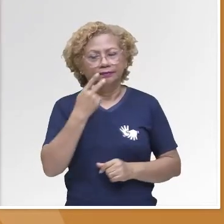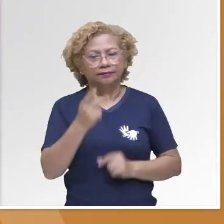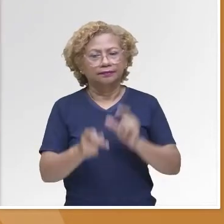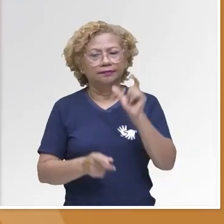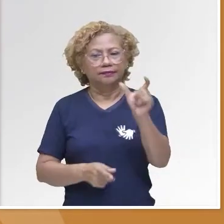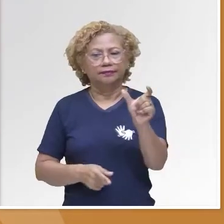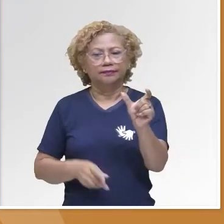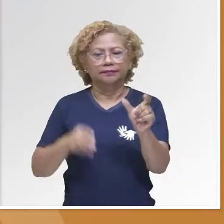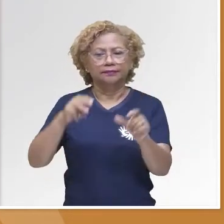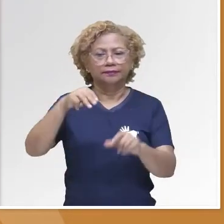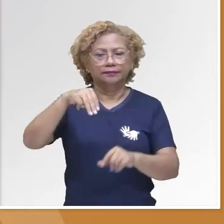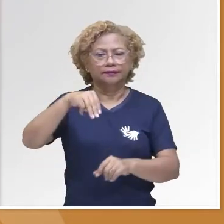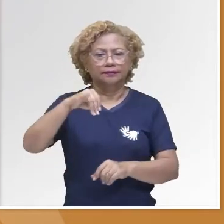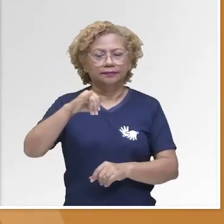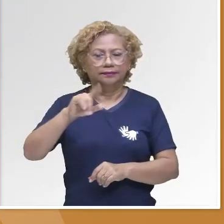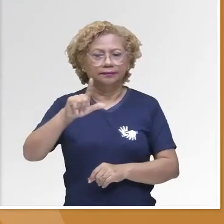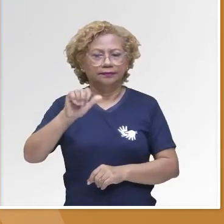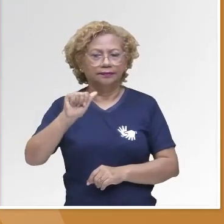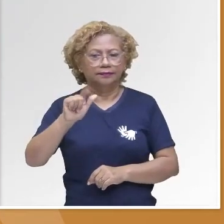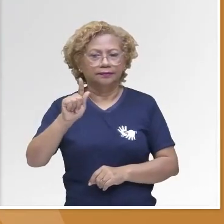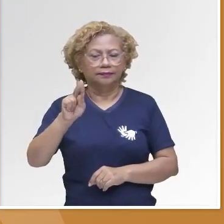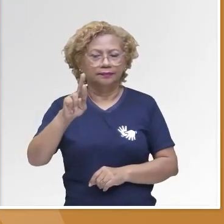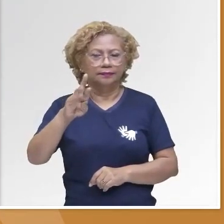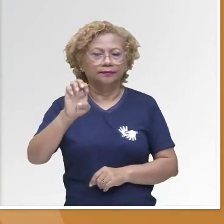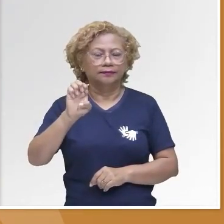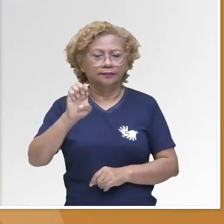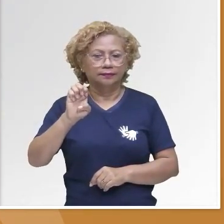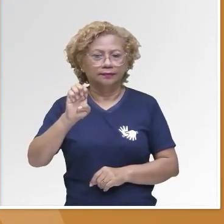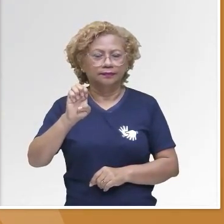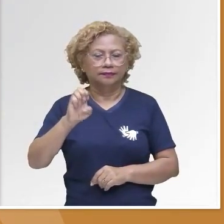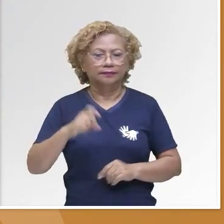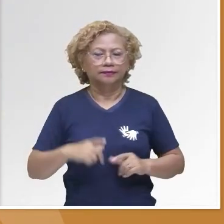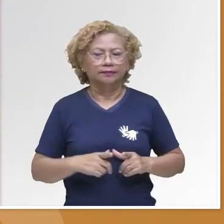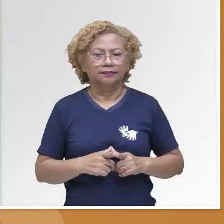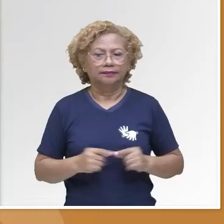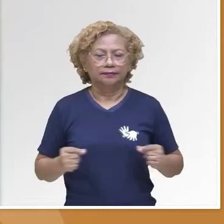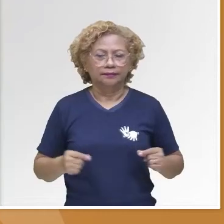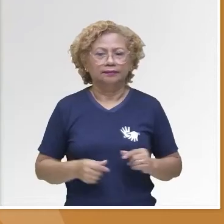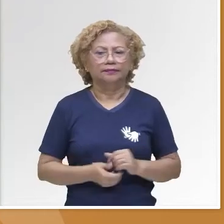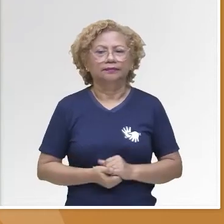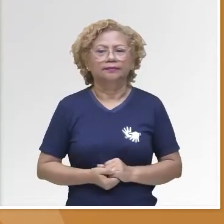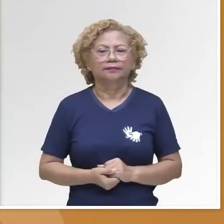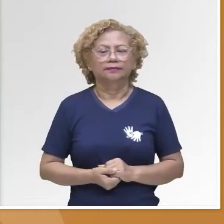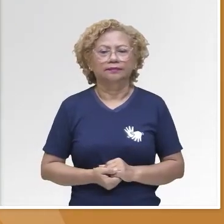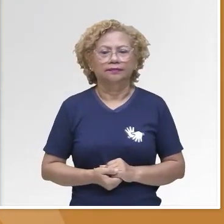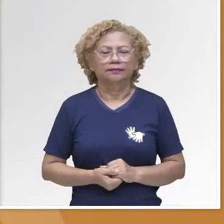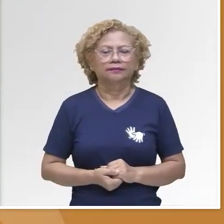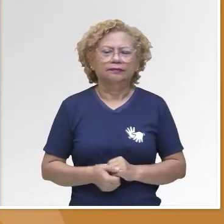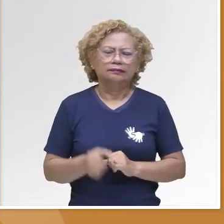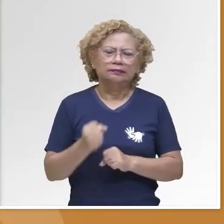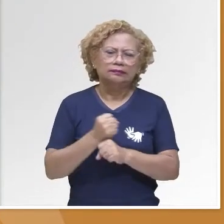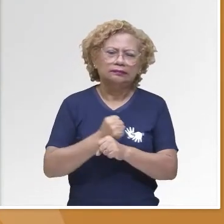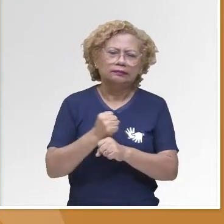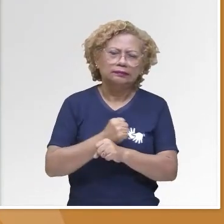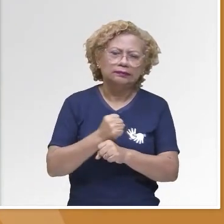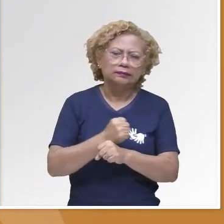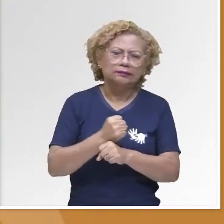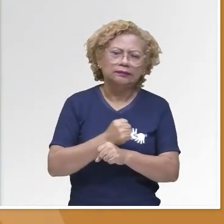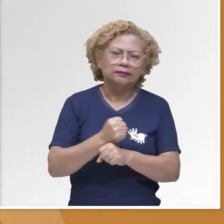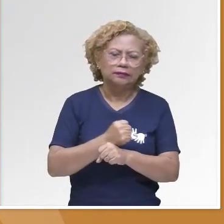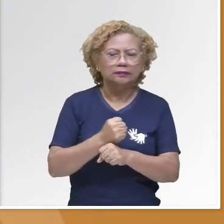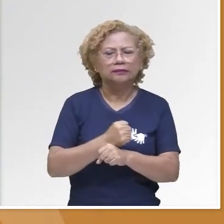esse período de investimento feito pelos Estados Unidos e que também levou muito tempo, foi